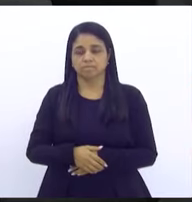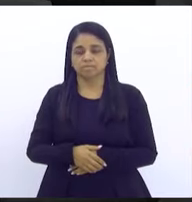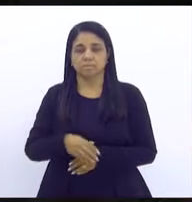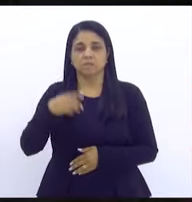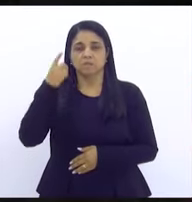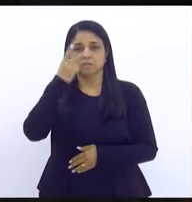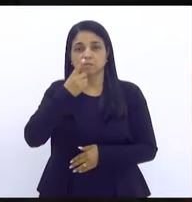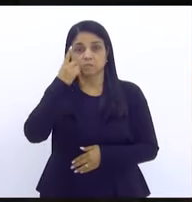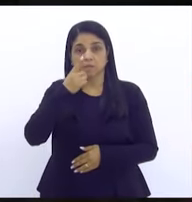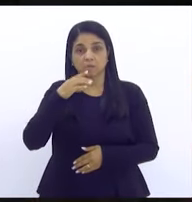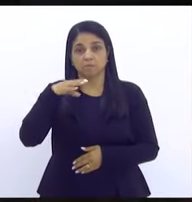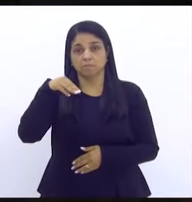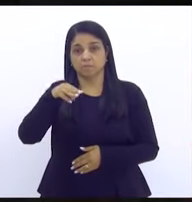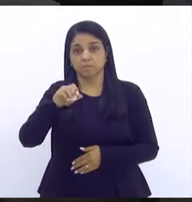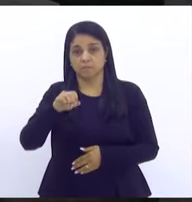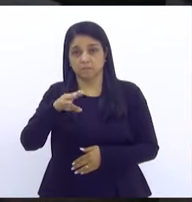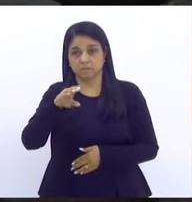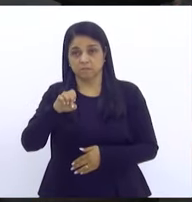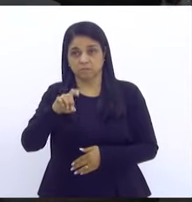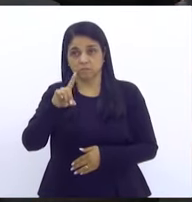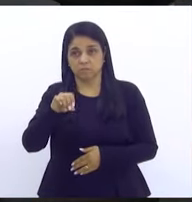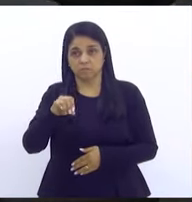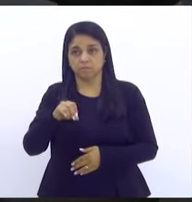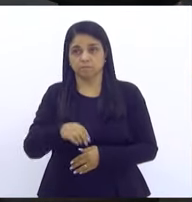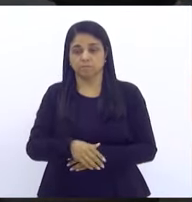Deputado Carlos Macedo.